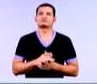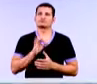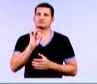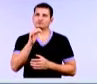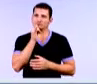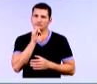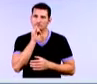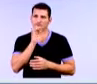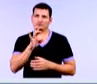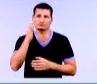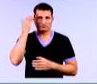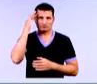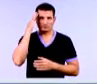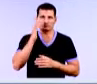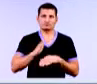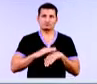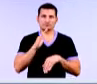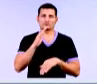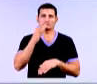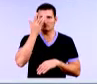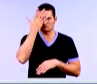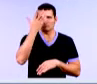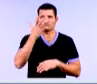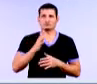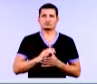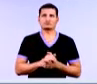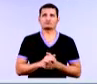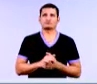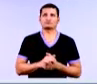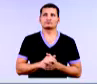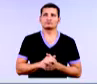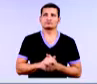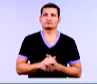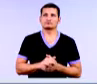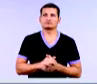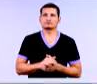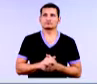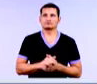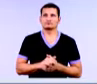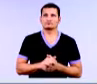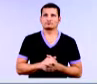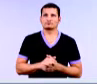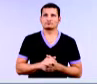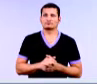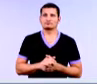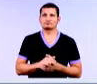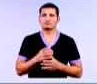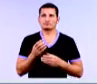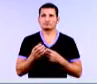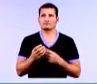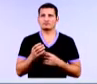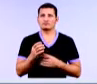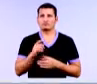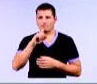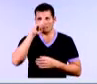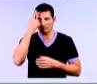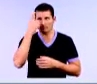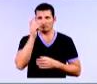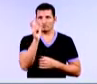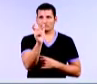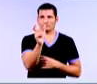gente compreender mais fácil, mas olha aí. Beleza, como nós criamos uma